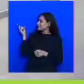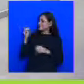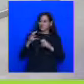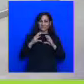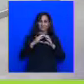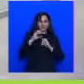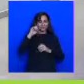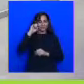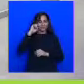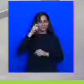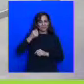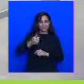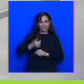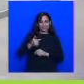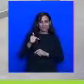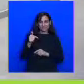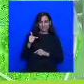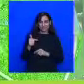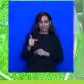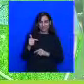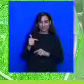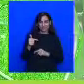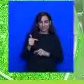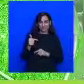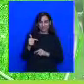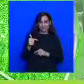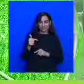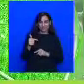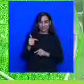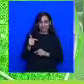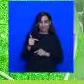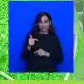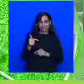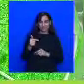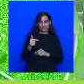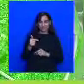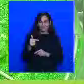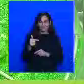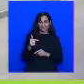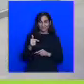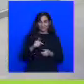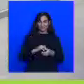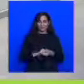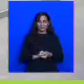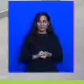Bola preta, número 7.